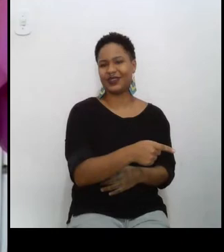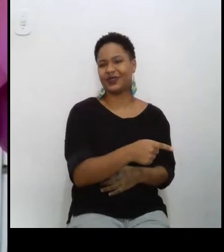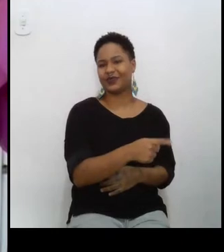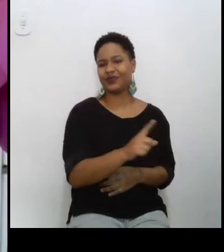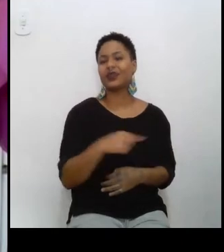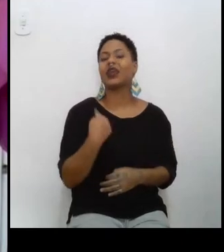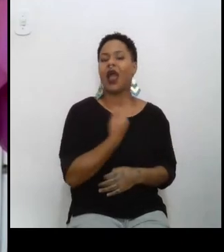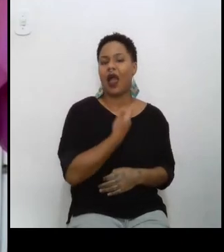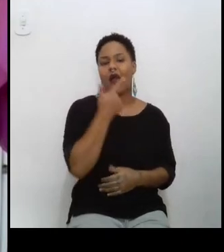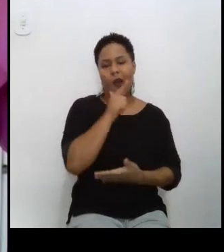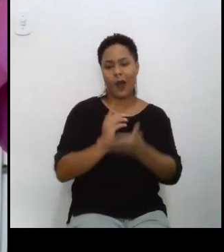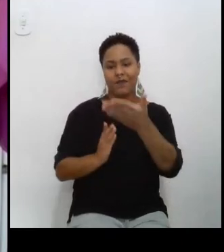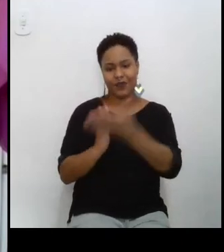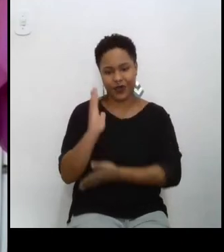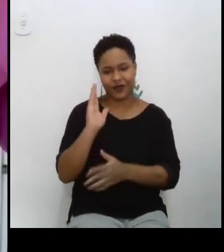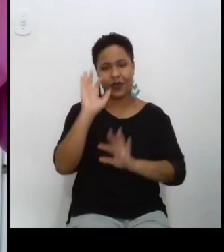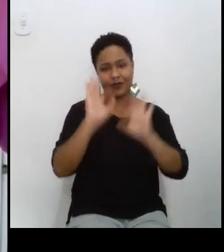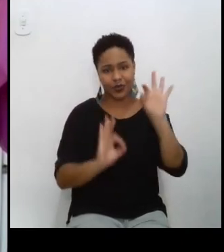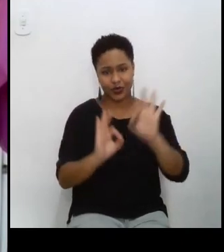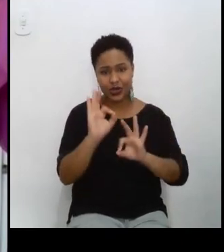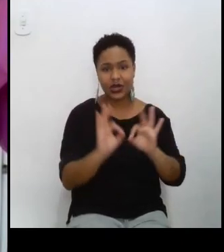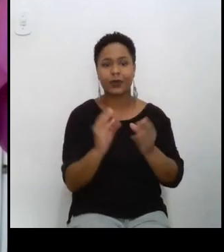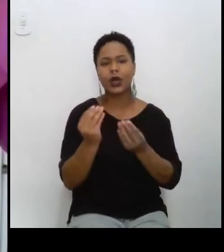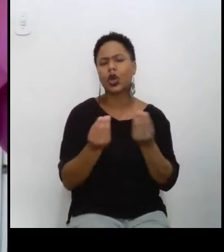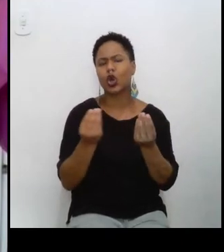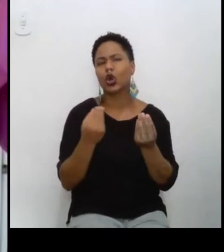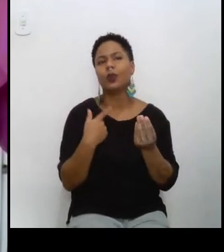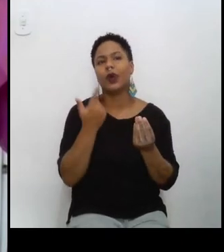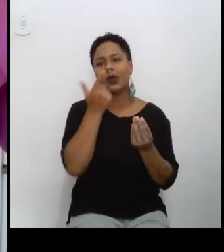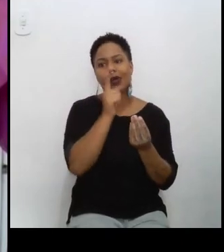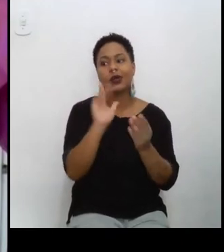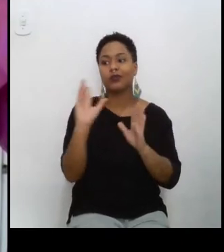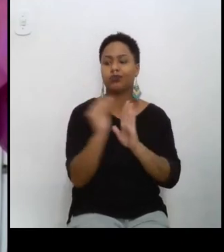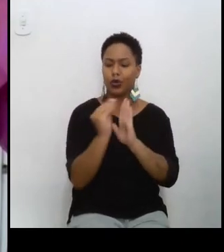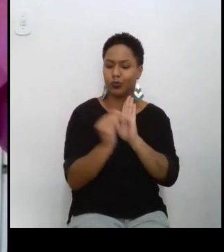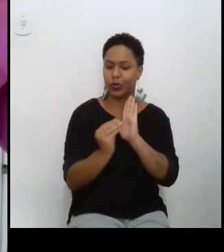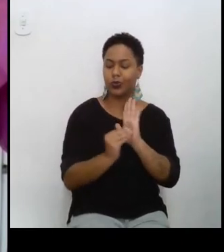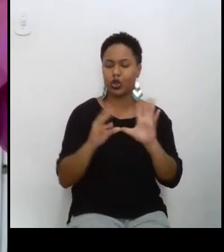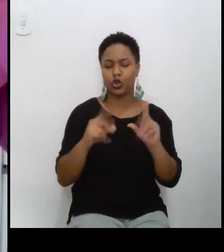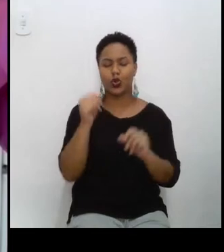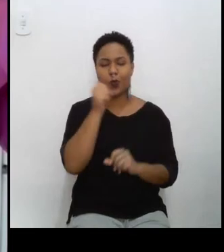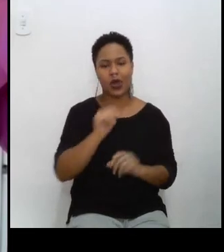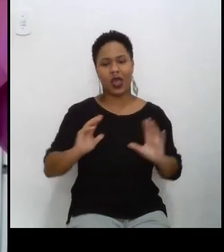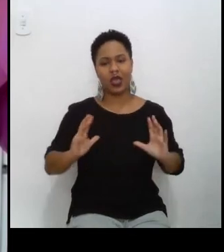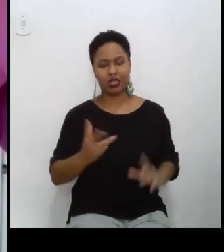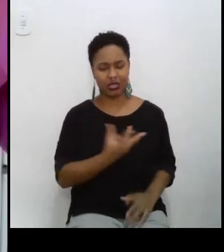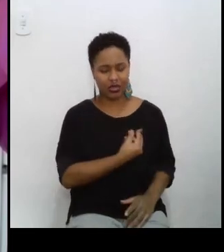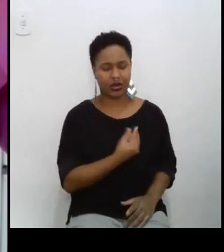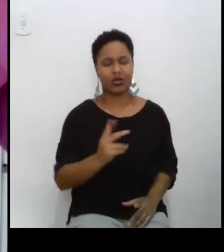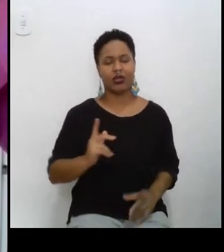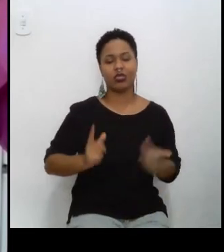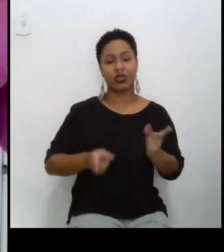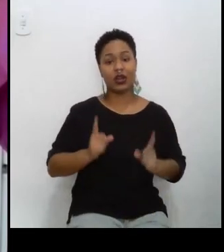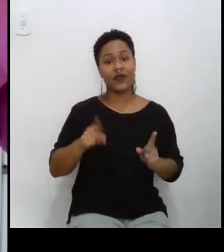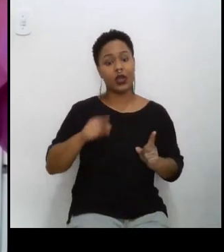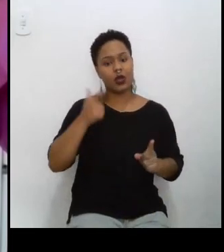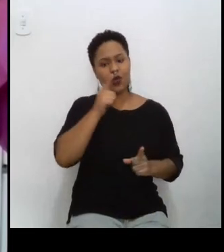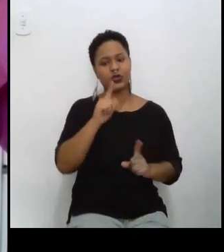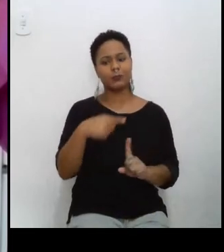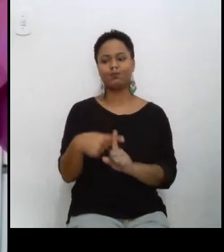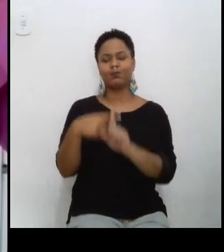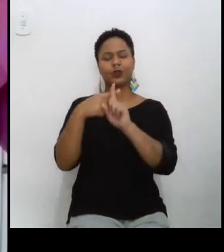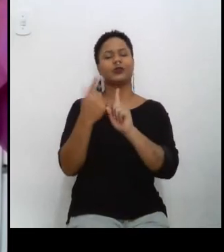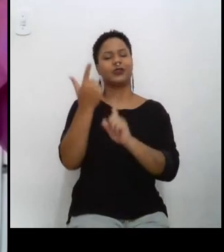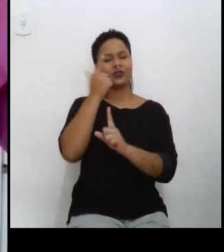o programa de uma forma que inclui também mulheres travestis coisa que foi um grande banho para